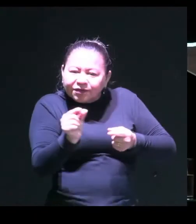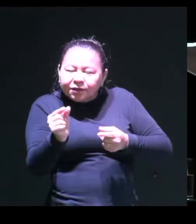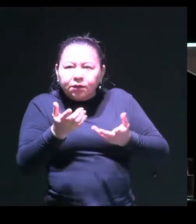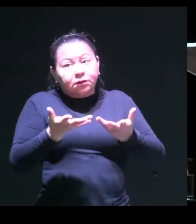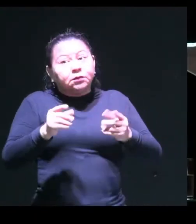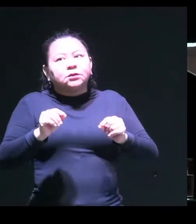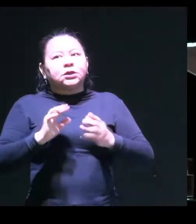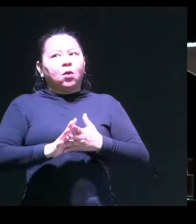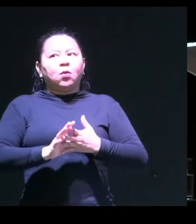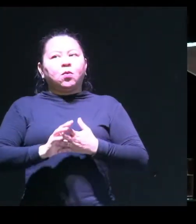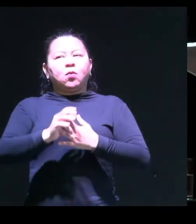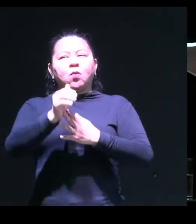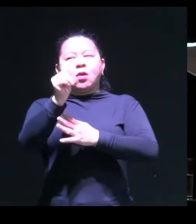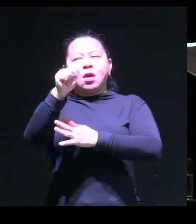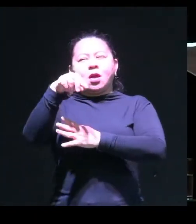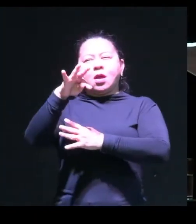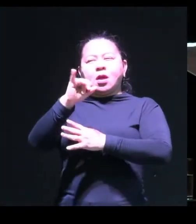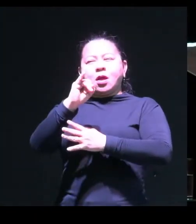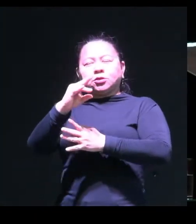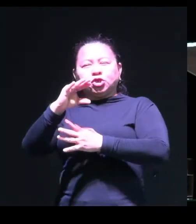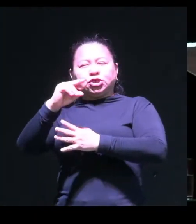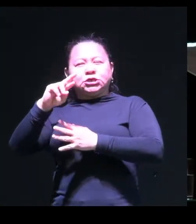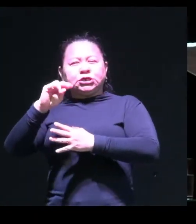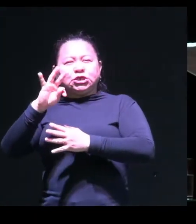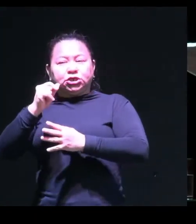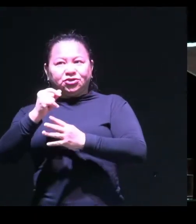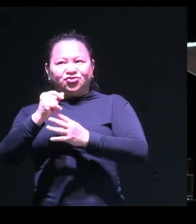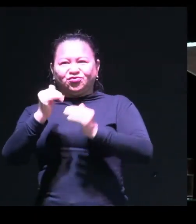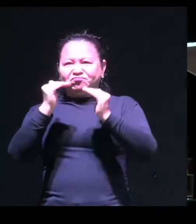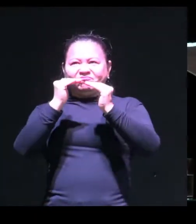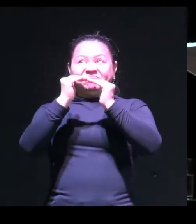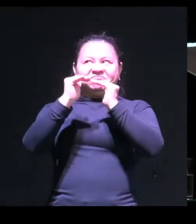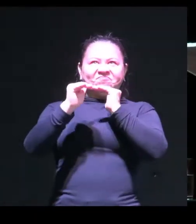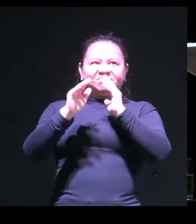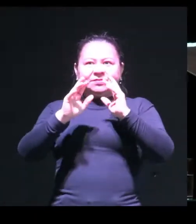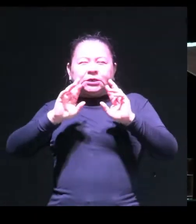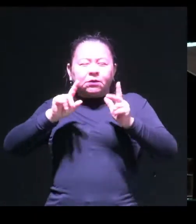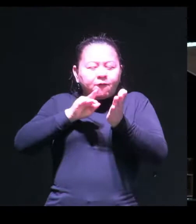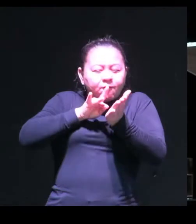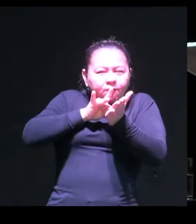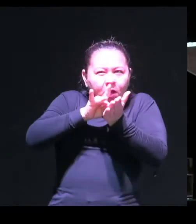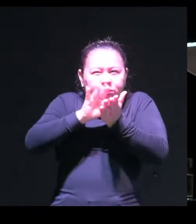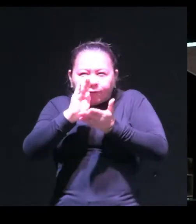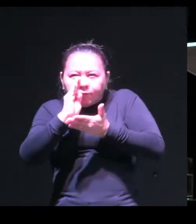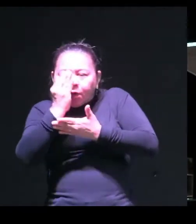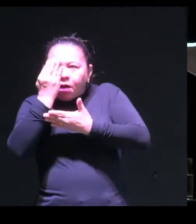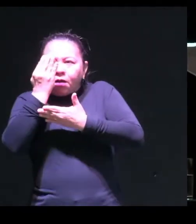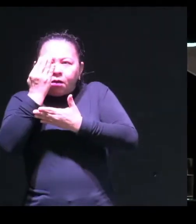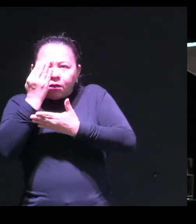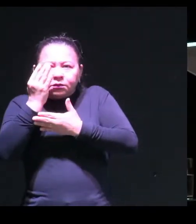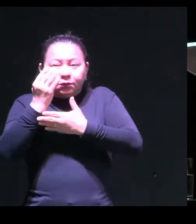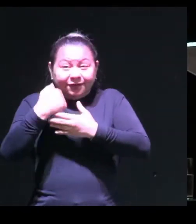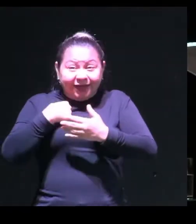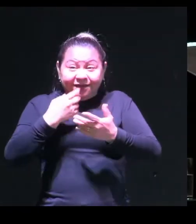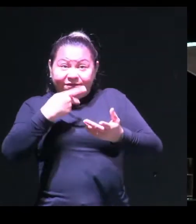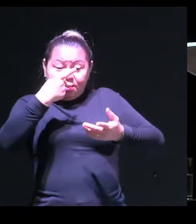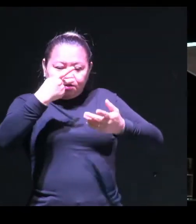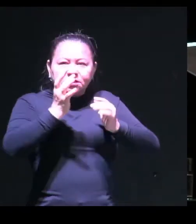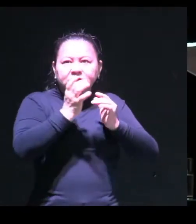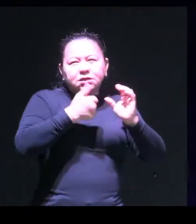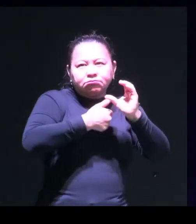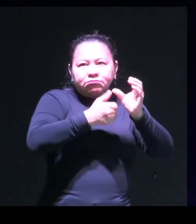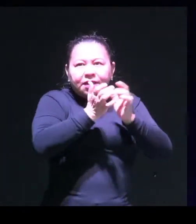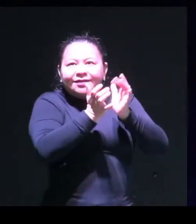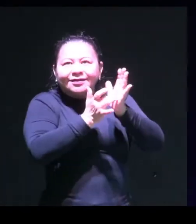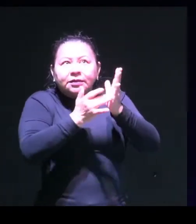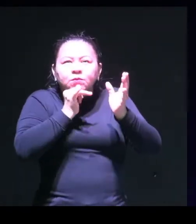vai governar e dominar todo mundo. Quem não for do lado dele não vai poder comprar nem vender, porque não vai ter outra... Então, tudo